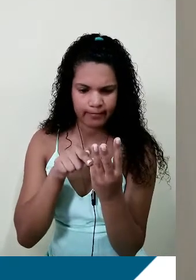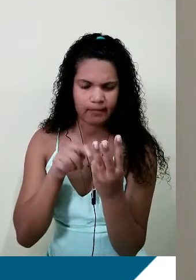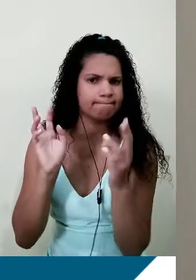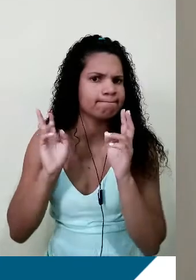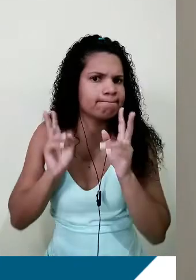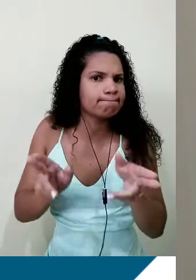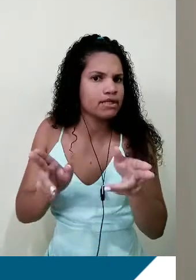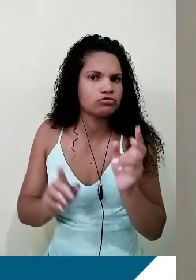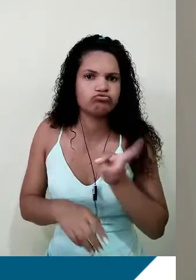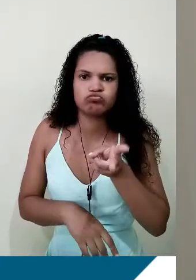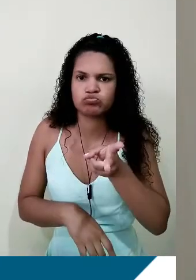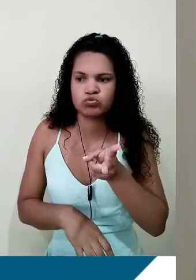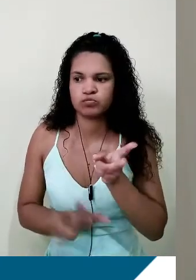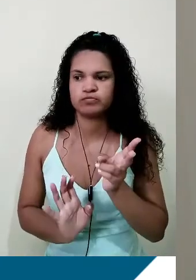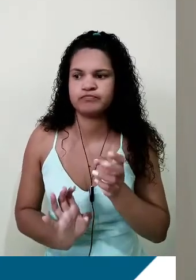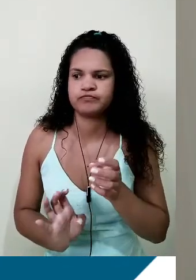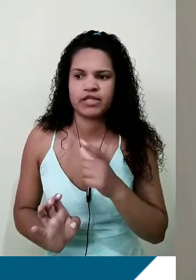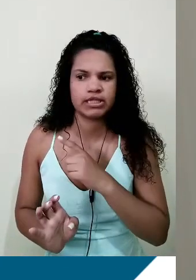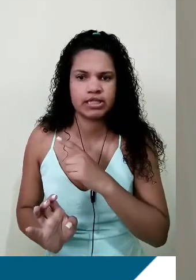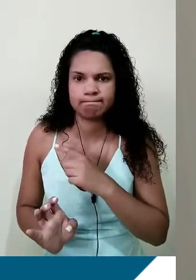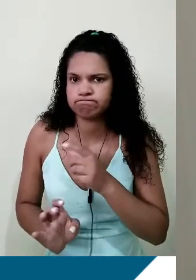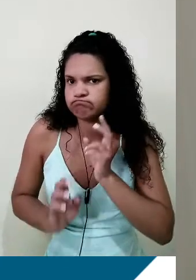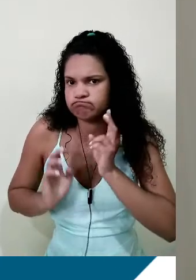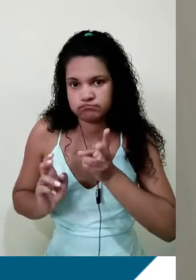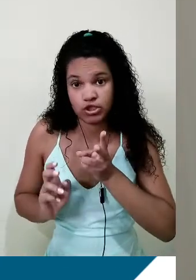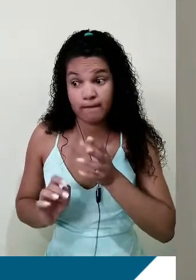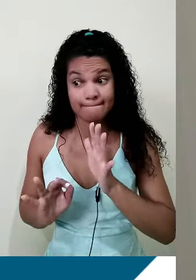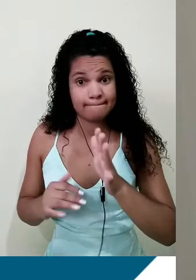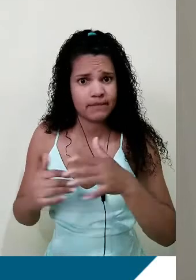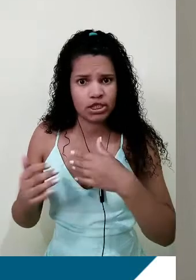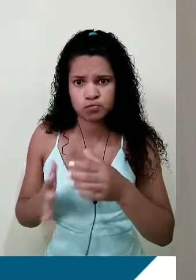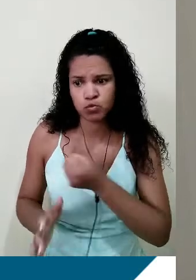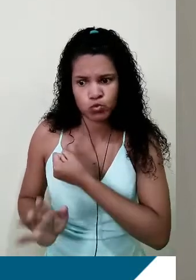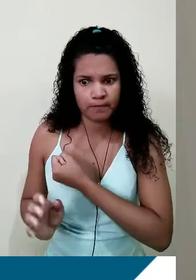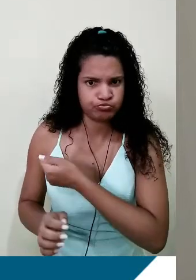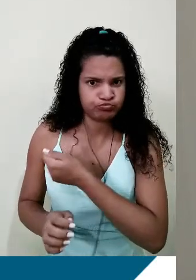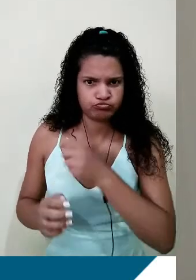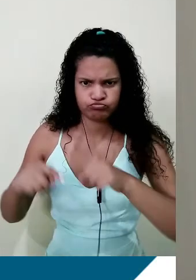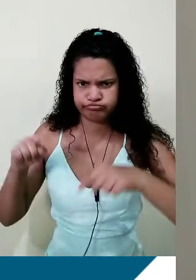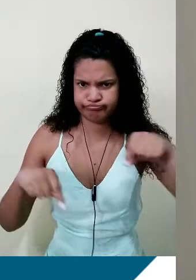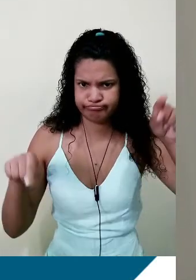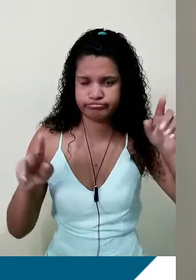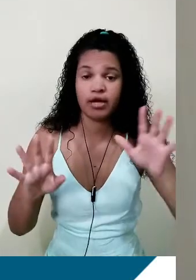mesmo fenômeno, a mesma temperatura, apesar de estarem com valores diferentes, existe